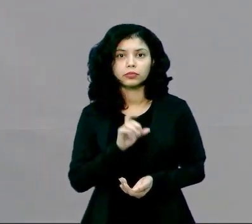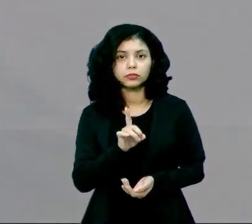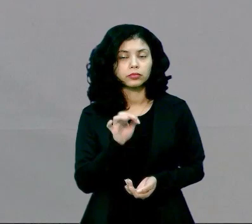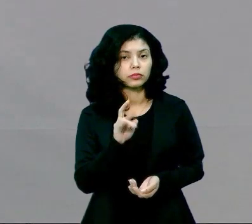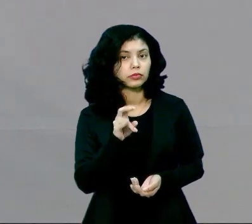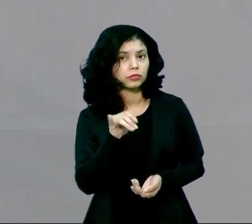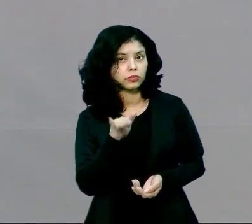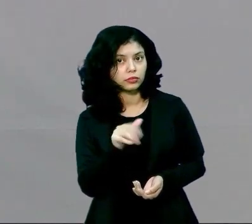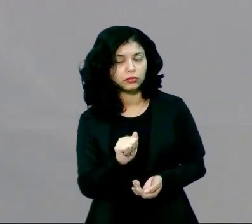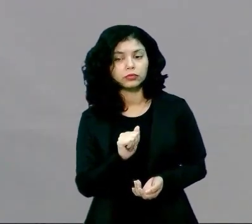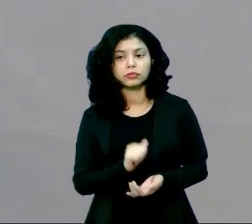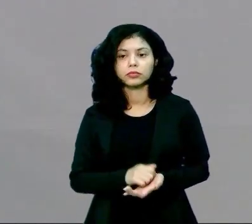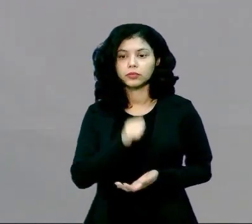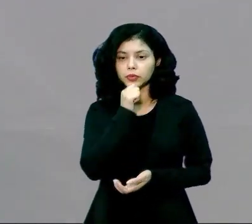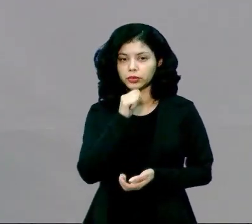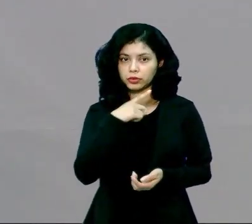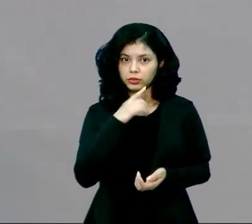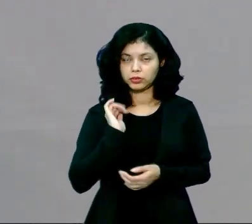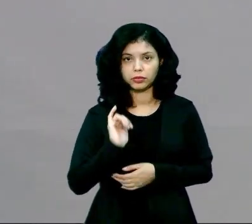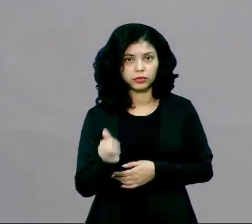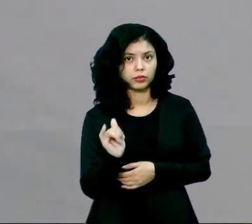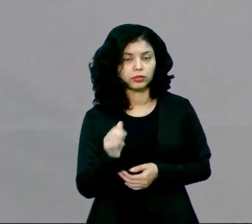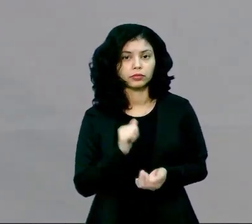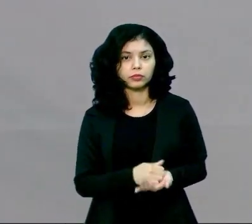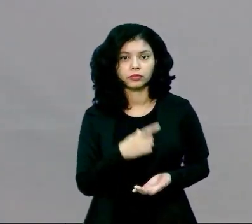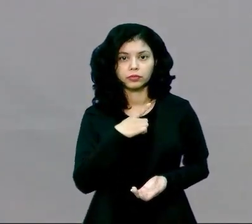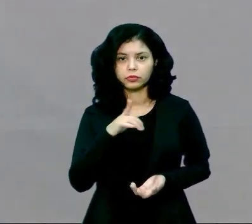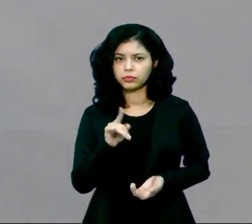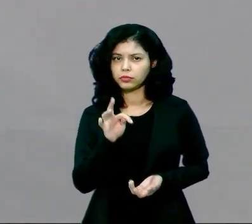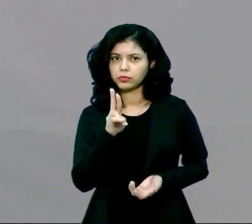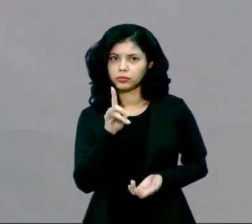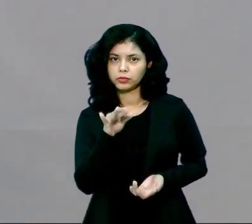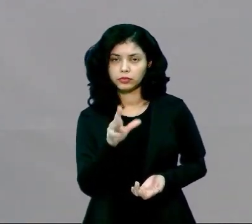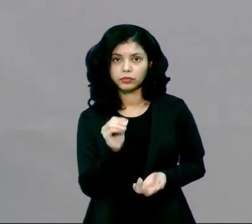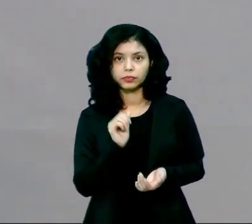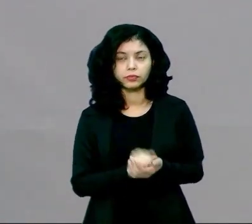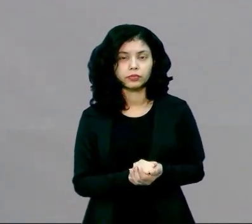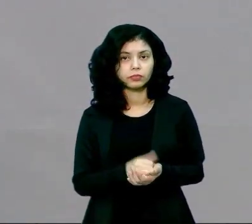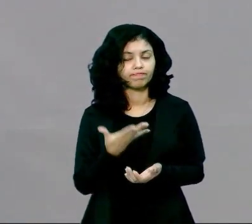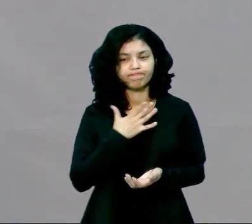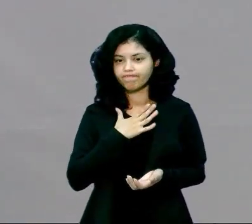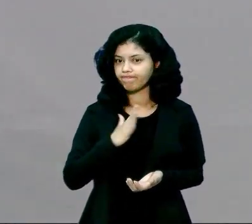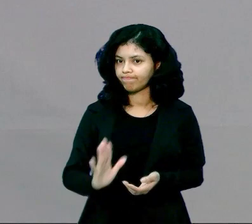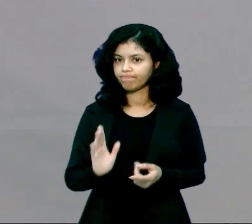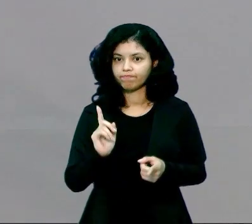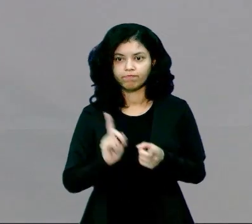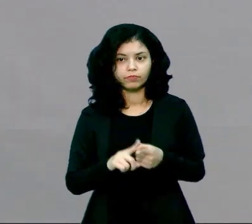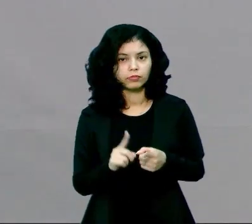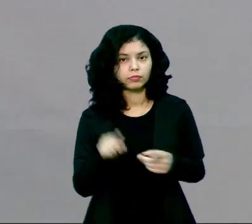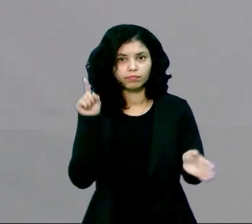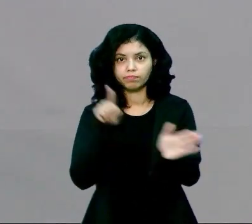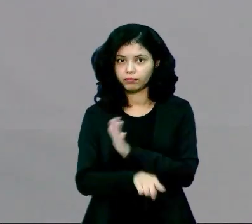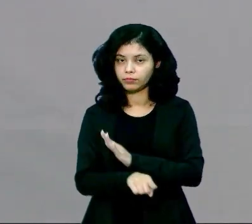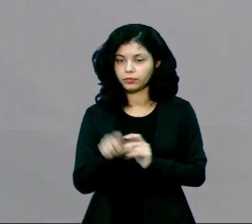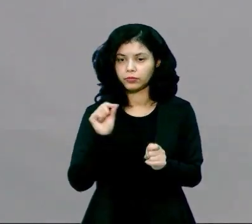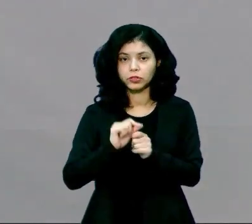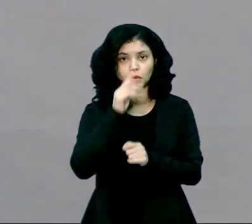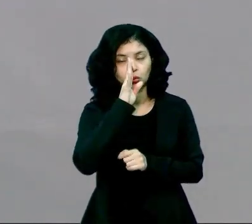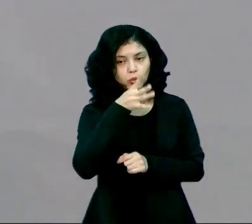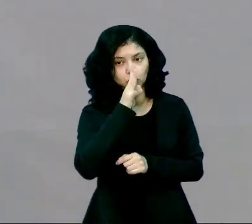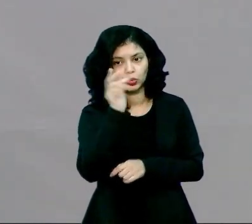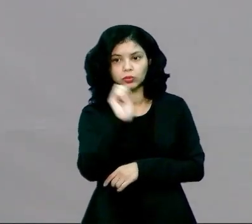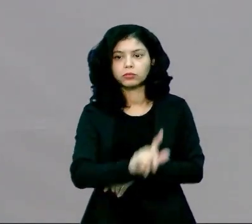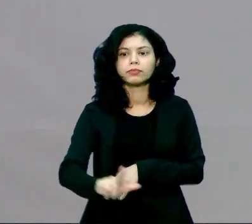né? O texto narrativo tem um desfecho. Muitas das vezes não gostamos do desfecho, claro, questionamos, fazendo